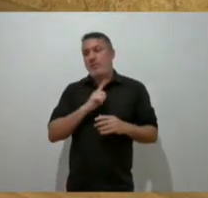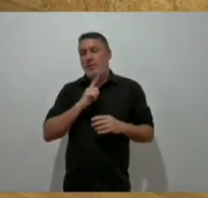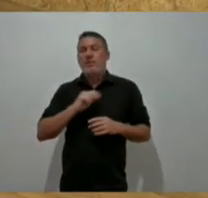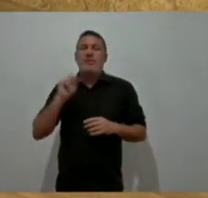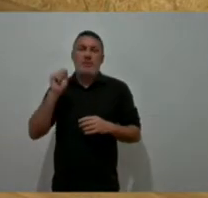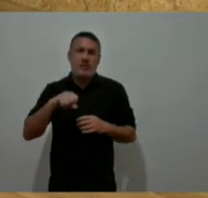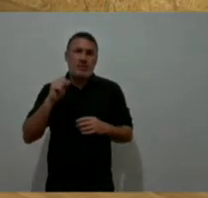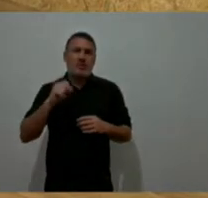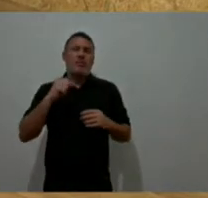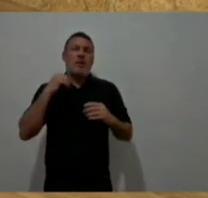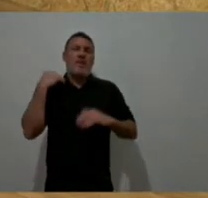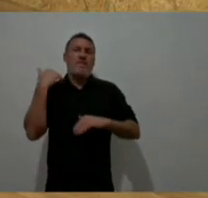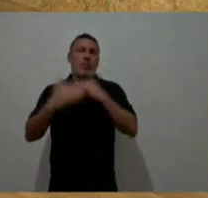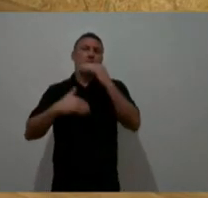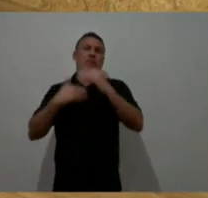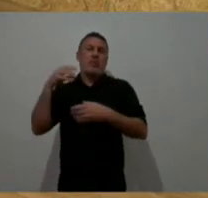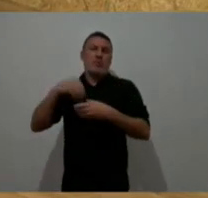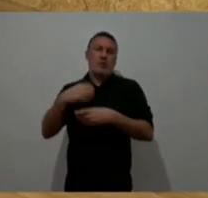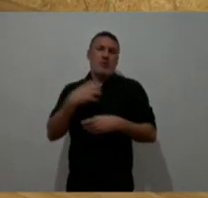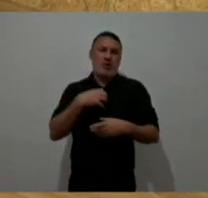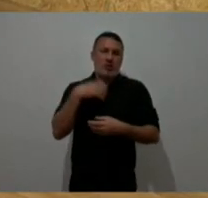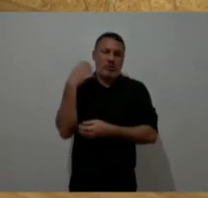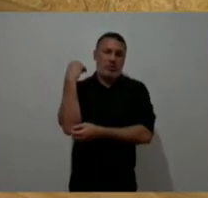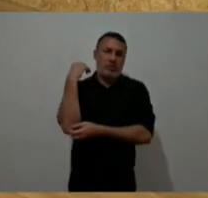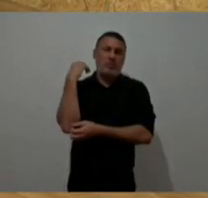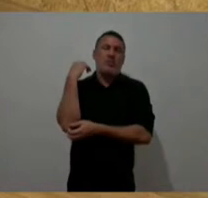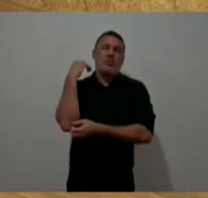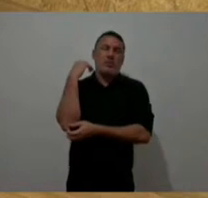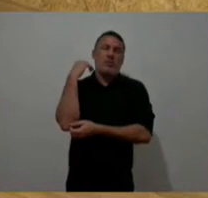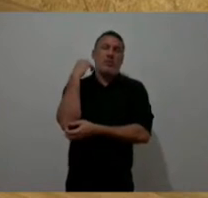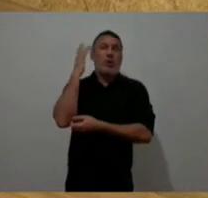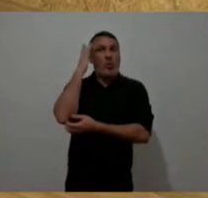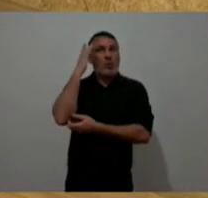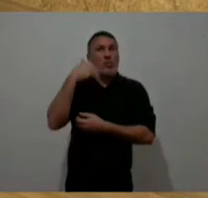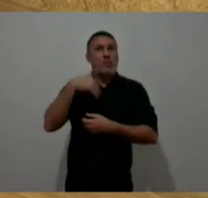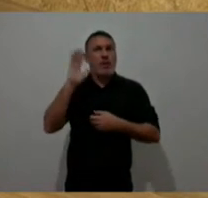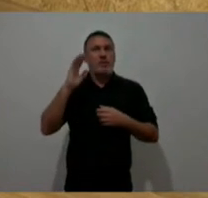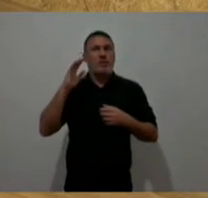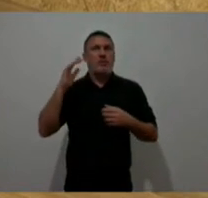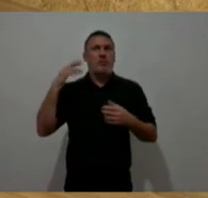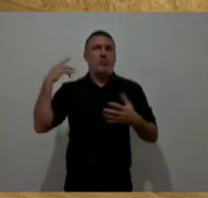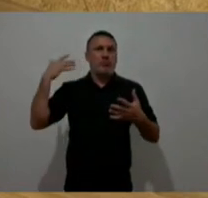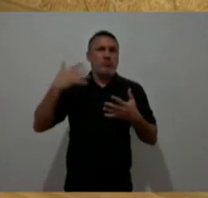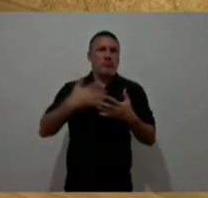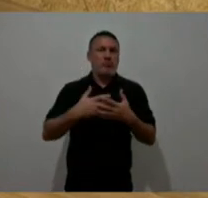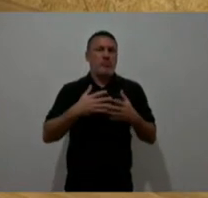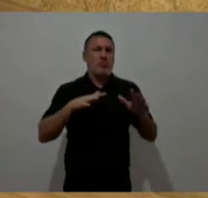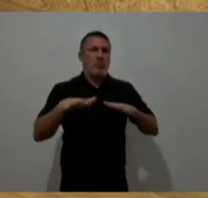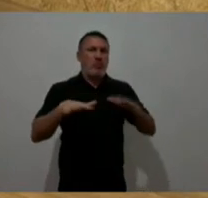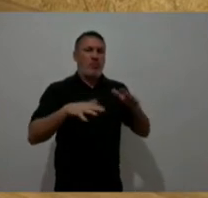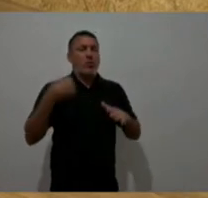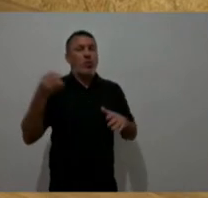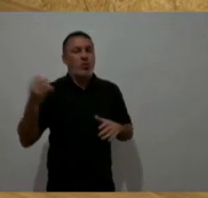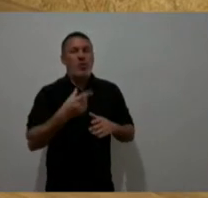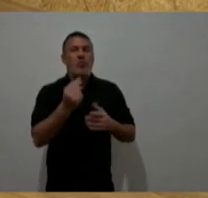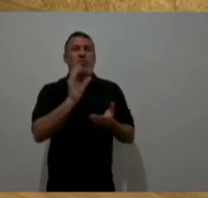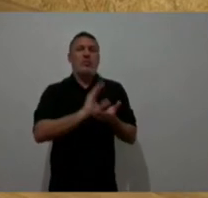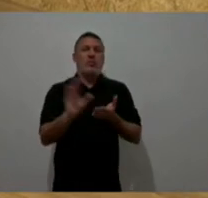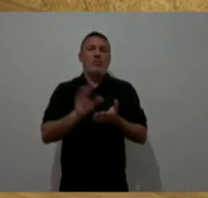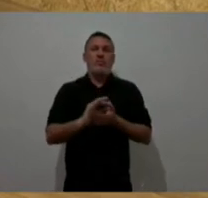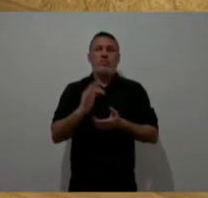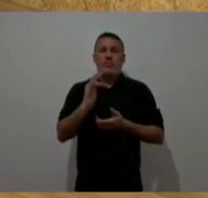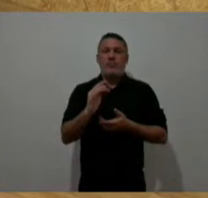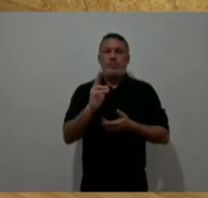para acontecer. Eu acho que a maior delas que a gente teve nos últimos tempos foi o novo Fundeb. Eu, inclusive, fui o relator